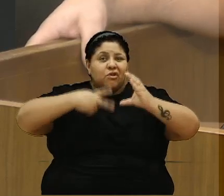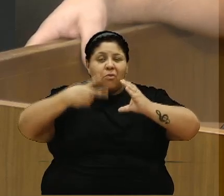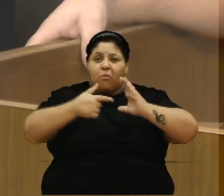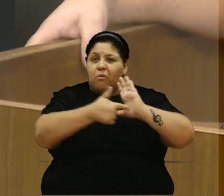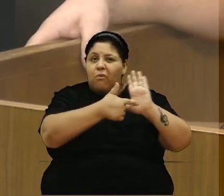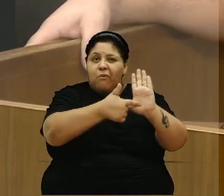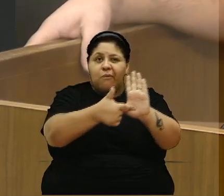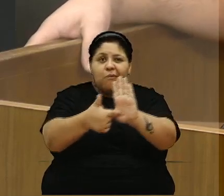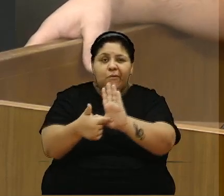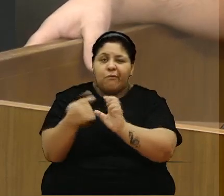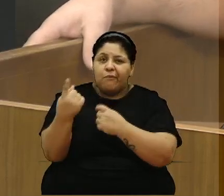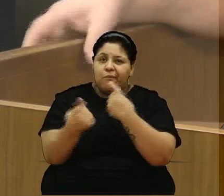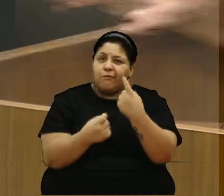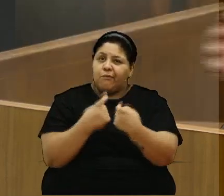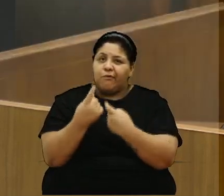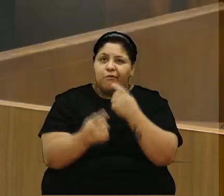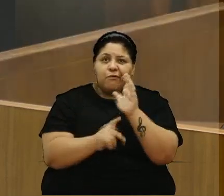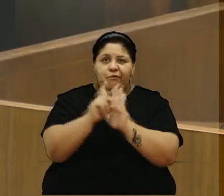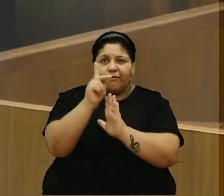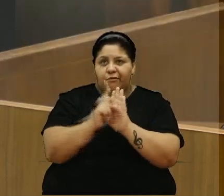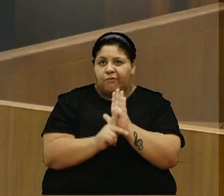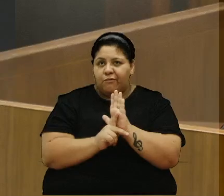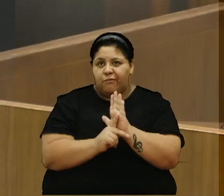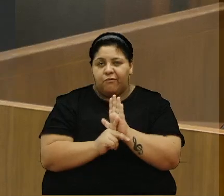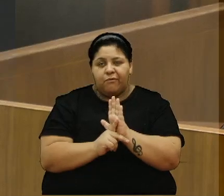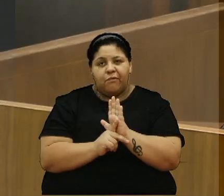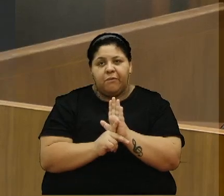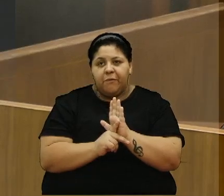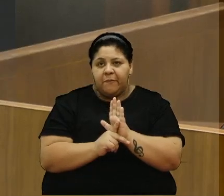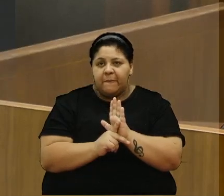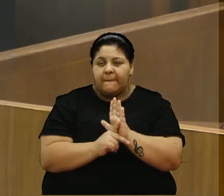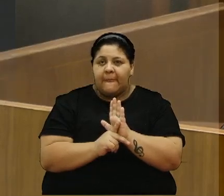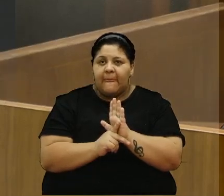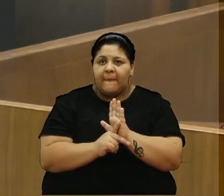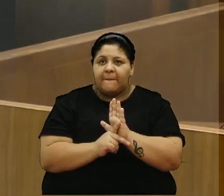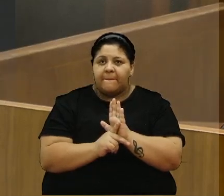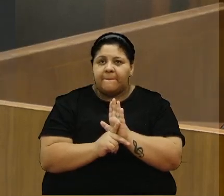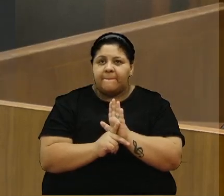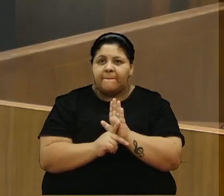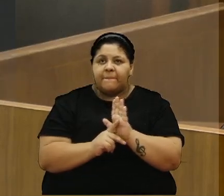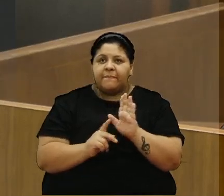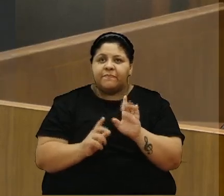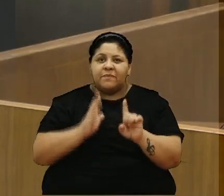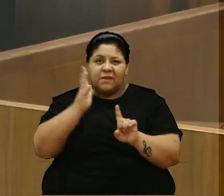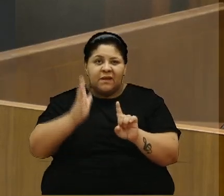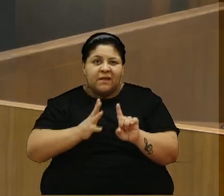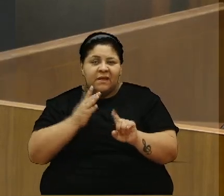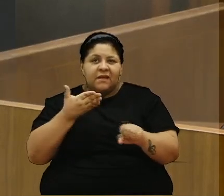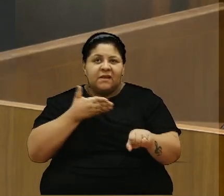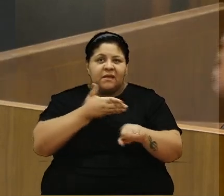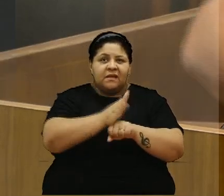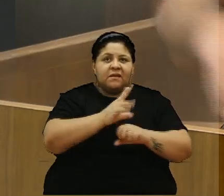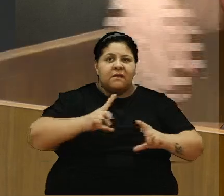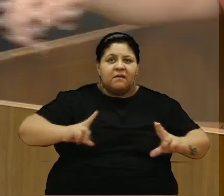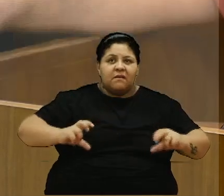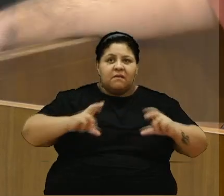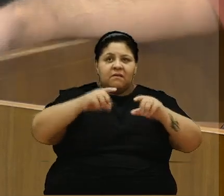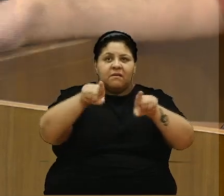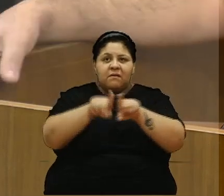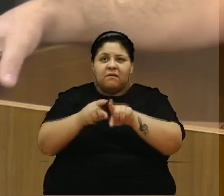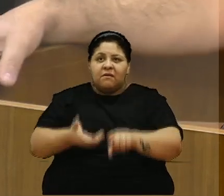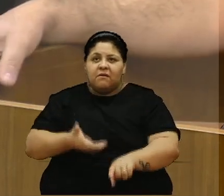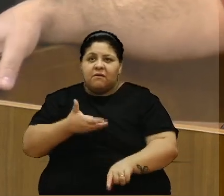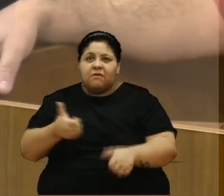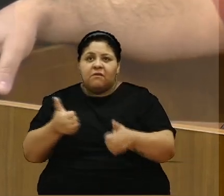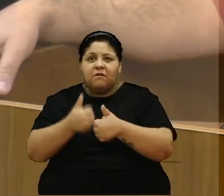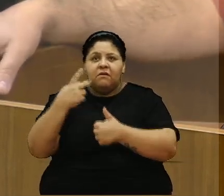apresentando algum projeto nesses seminários que estão participando em Florianópolis e Natal através da vereadora